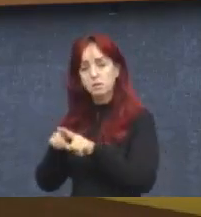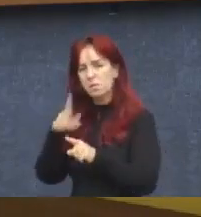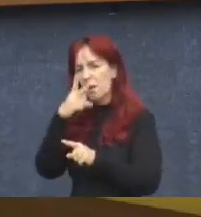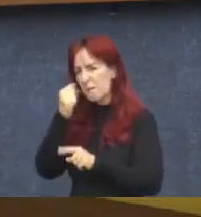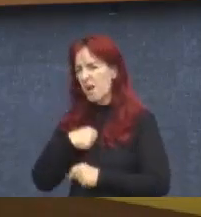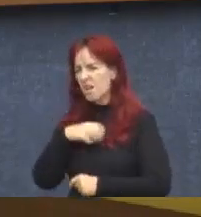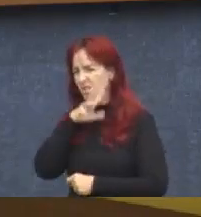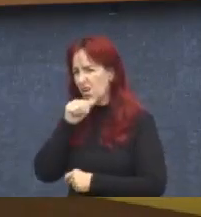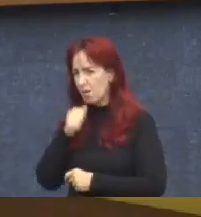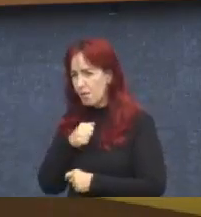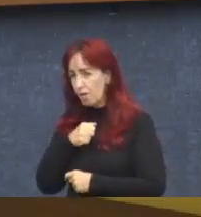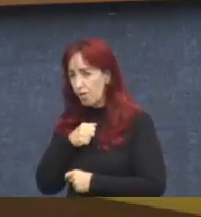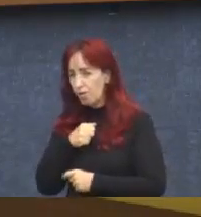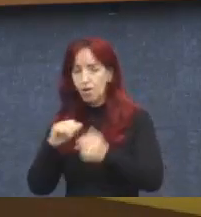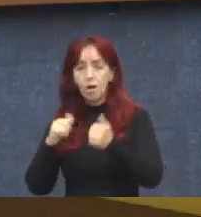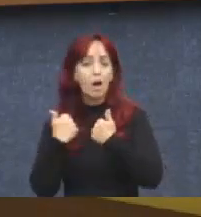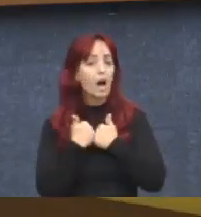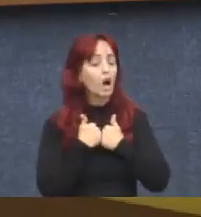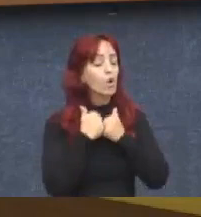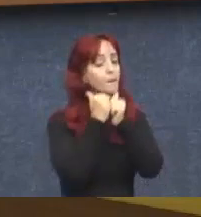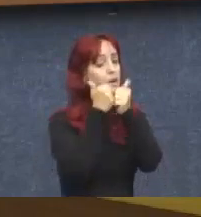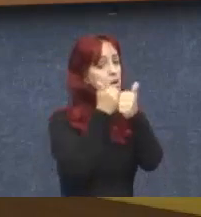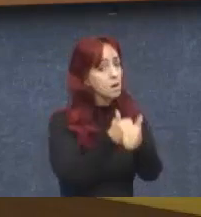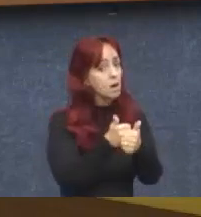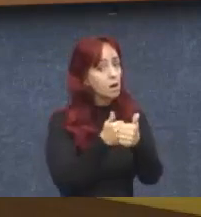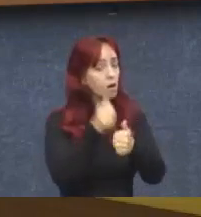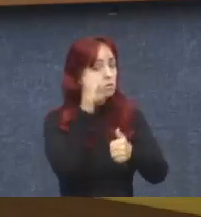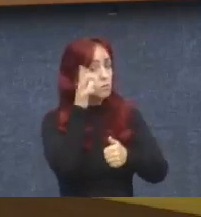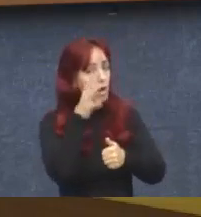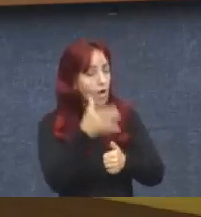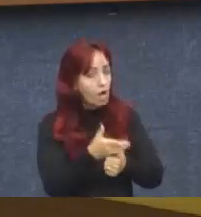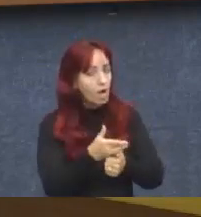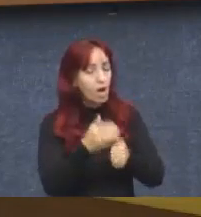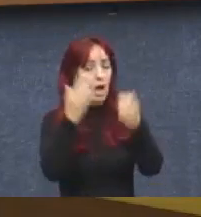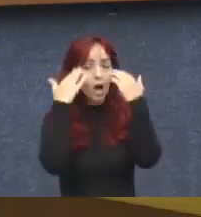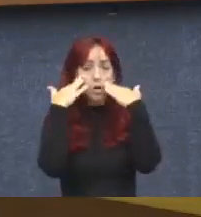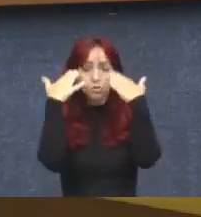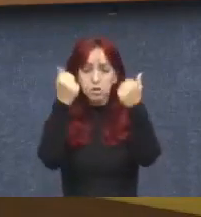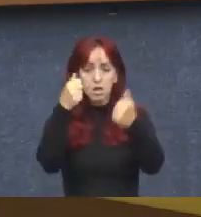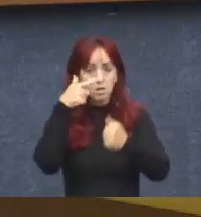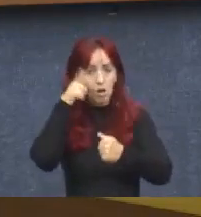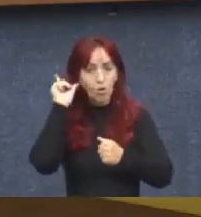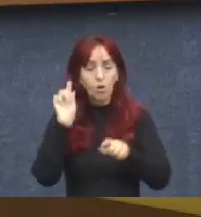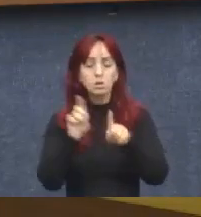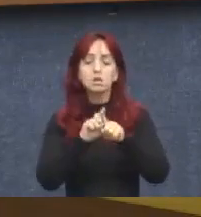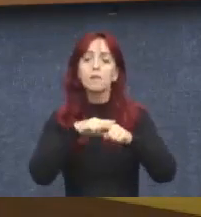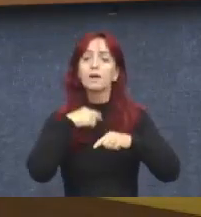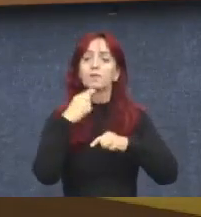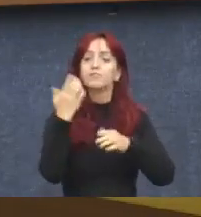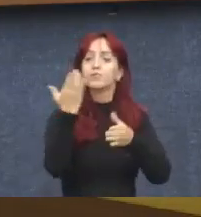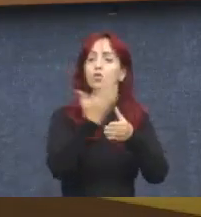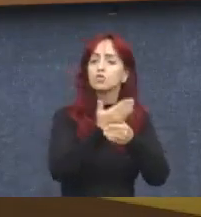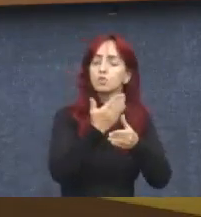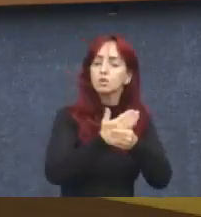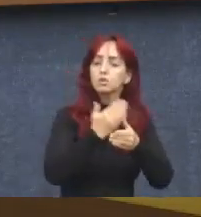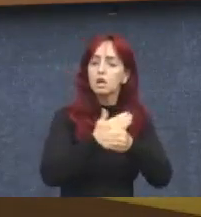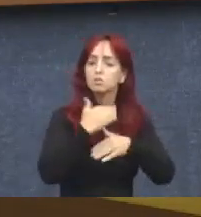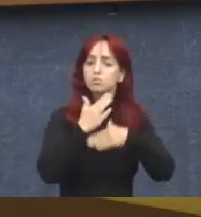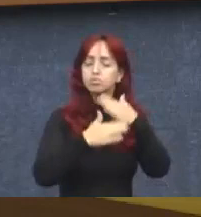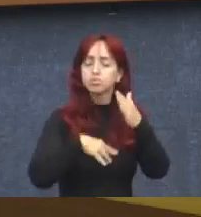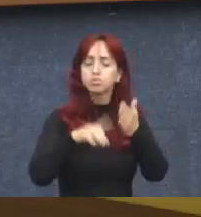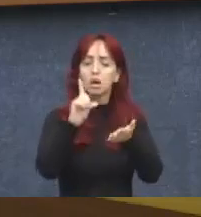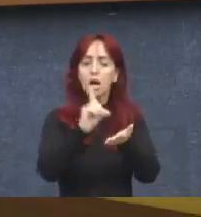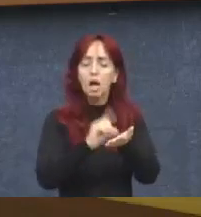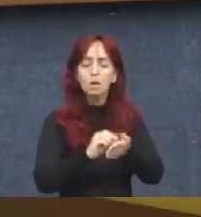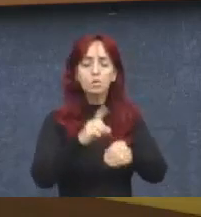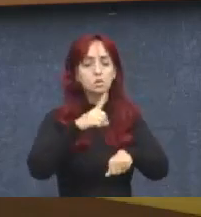animais. Acompanhando as audiências, que foi ontem, e os processos que objetivam reduzir o tempo para o fim